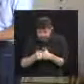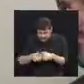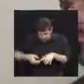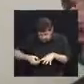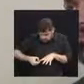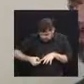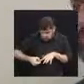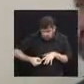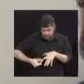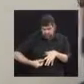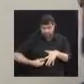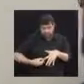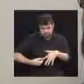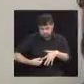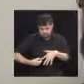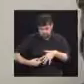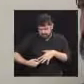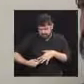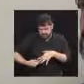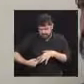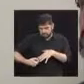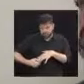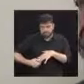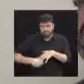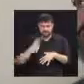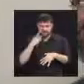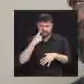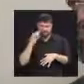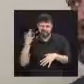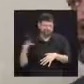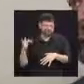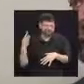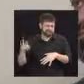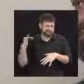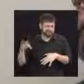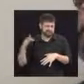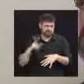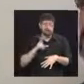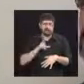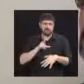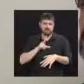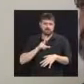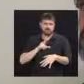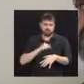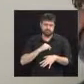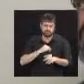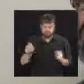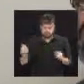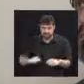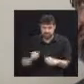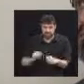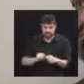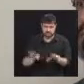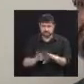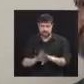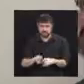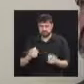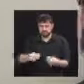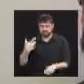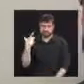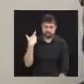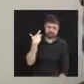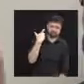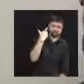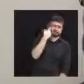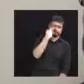dor de dente. Então você aperta, fica sem dor. Então o cara poderia trabalhar teoricamente sem precisar muita anestesia. Então